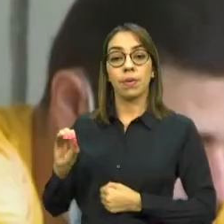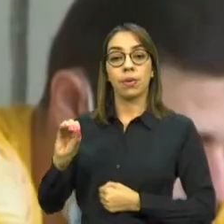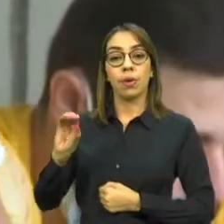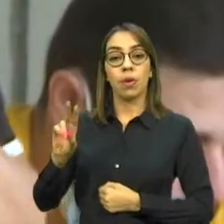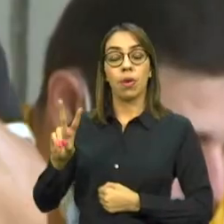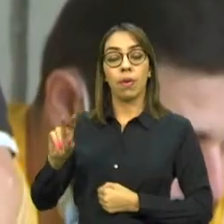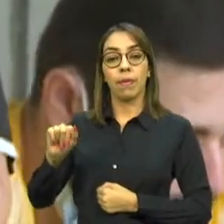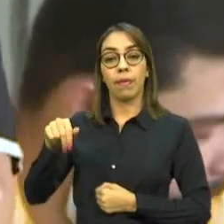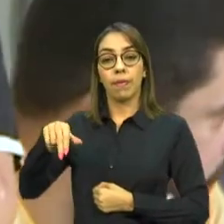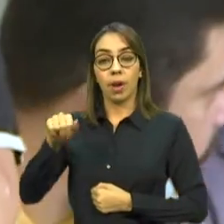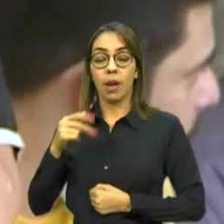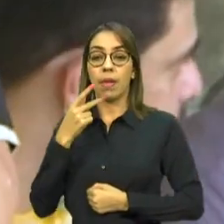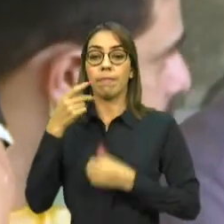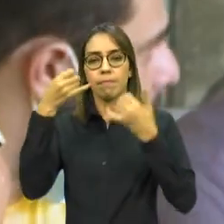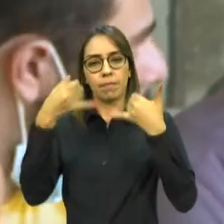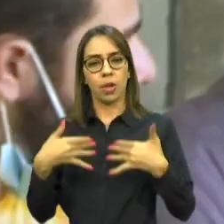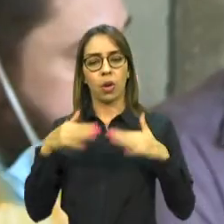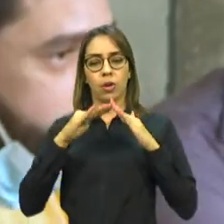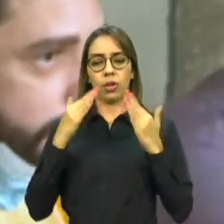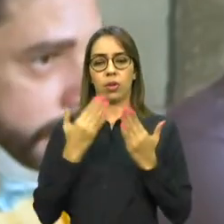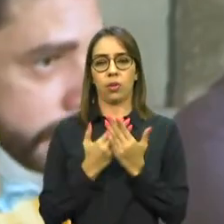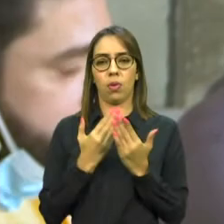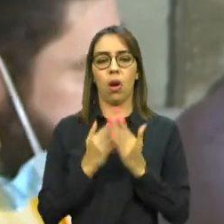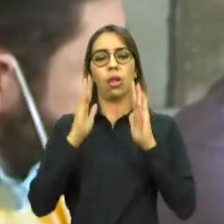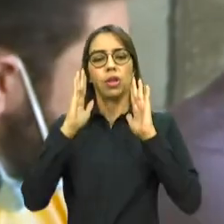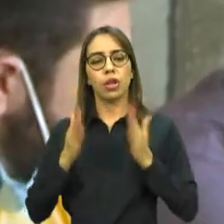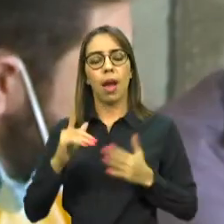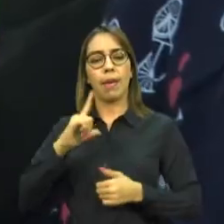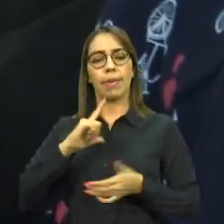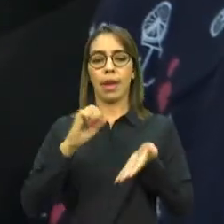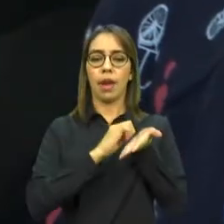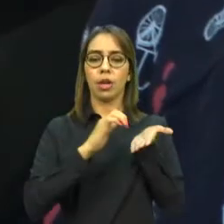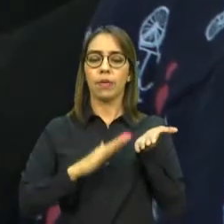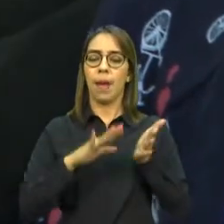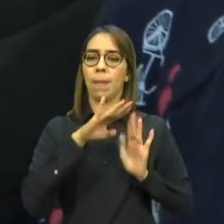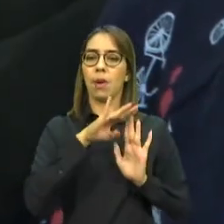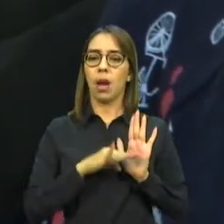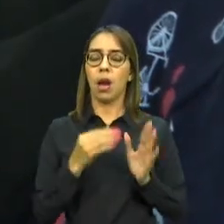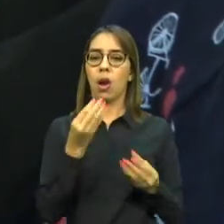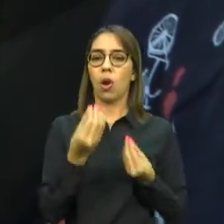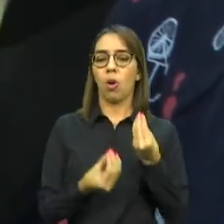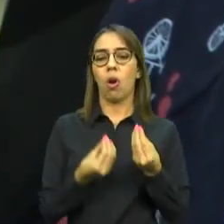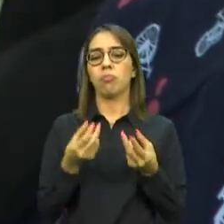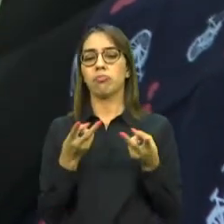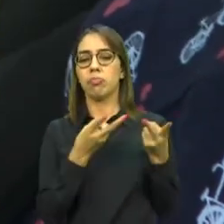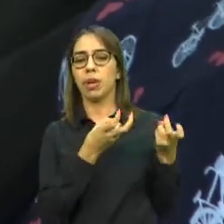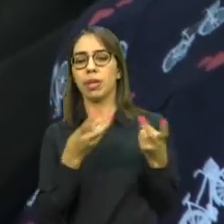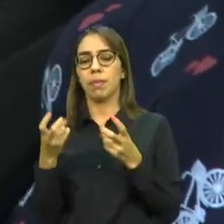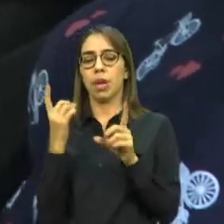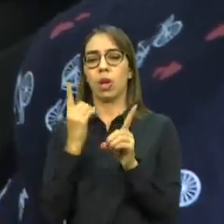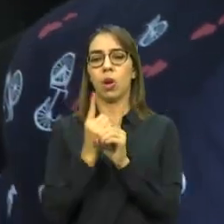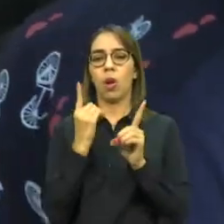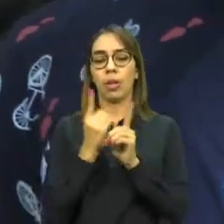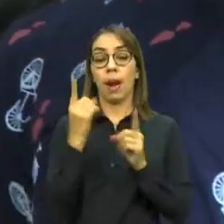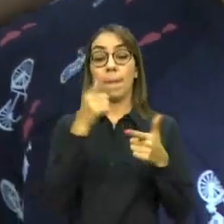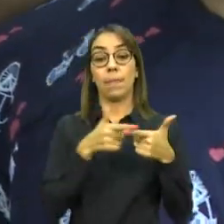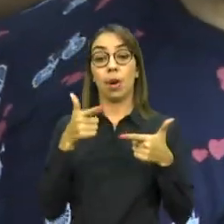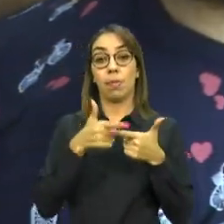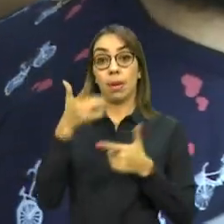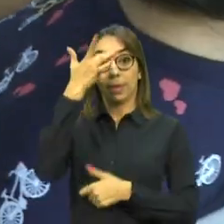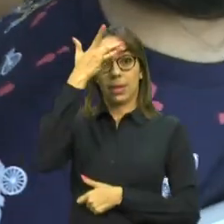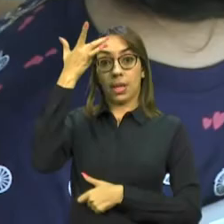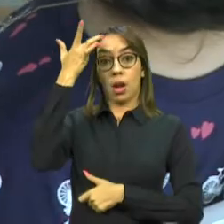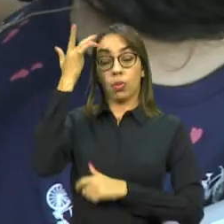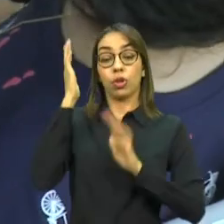município desenvolvem atividades na tentativa de identificar possíveis problemas de saúde mental entre os alunos.